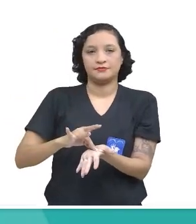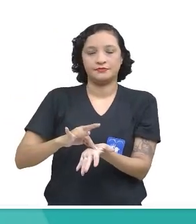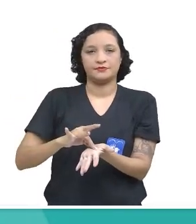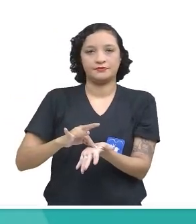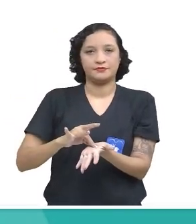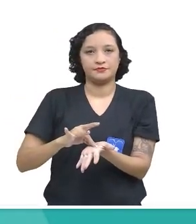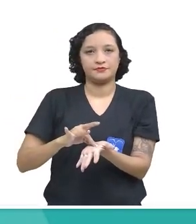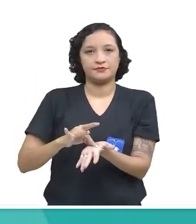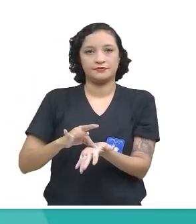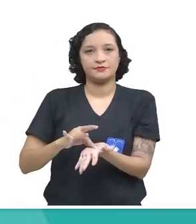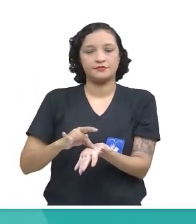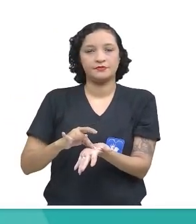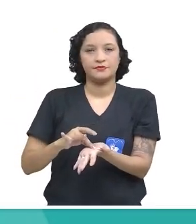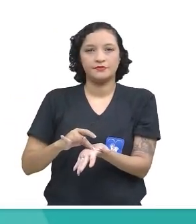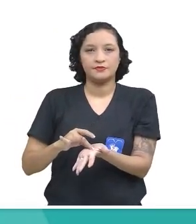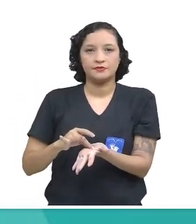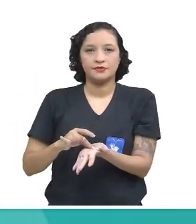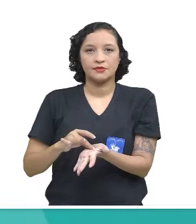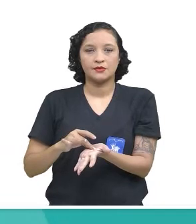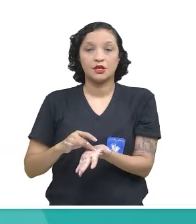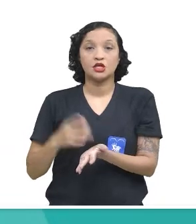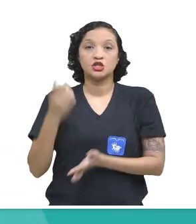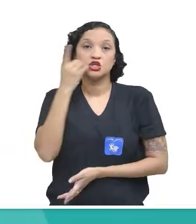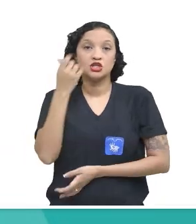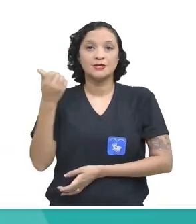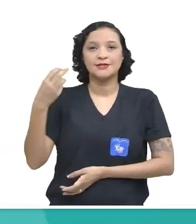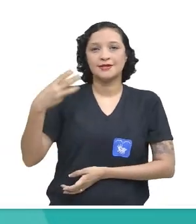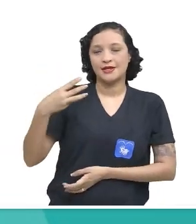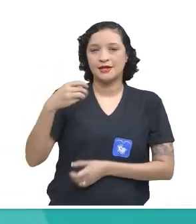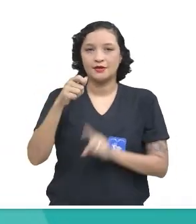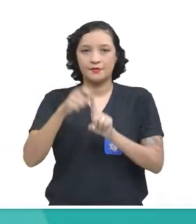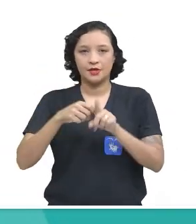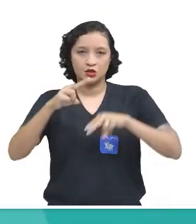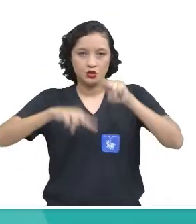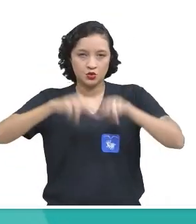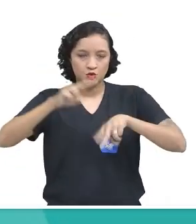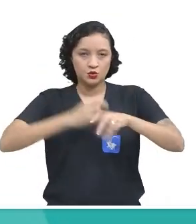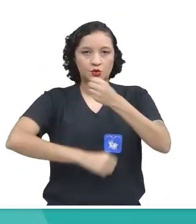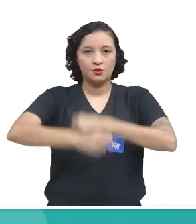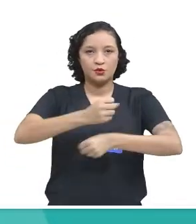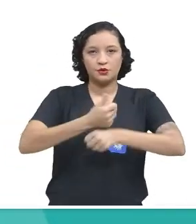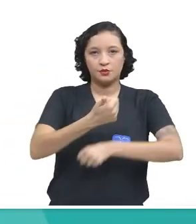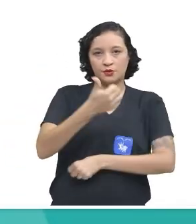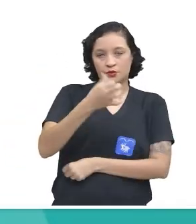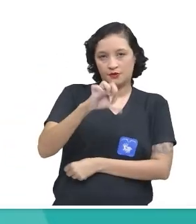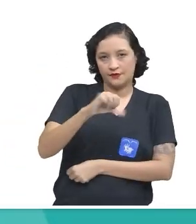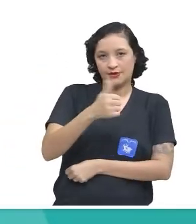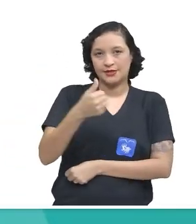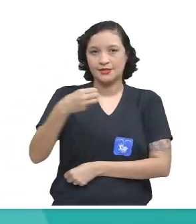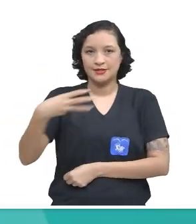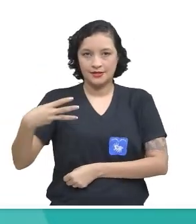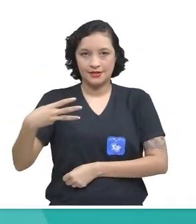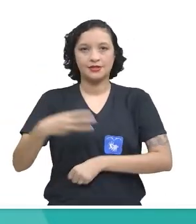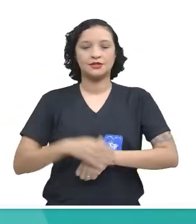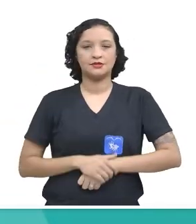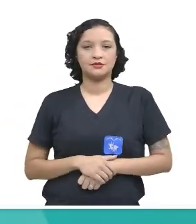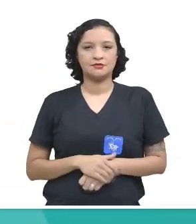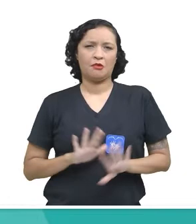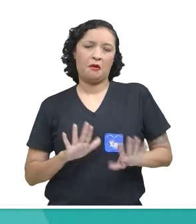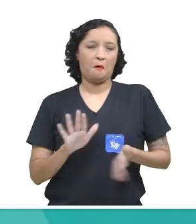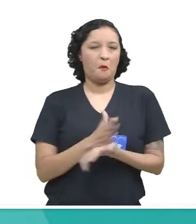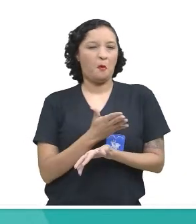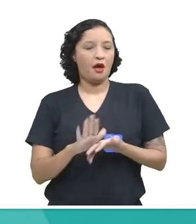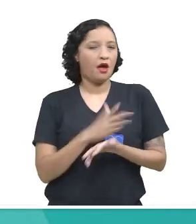fazer parte no dia 13 de junho de 1913. Olha só, foi um dia desse, né? Foi ontem, praticamente,